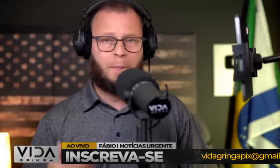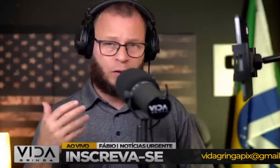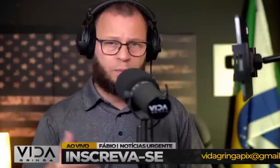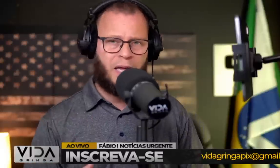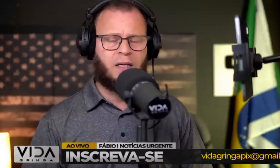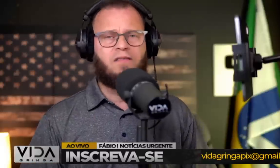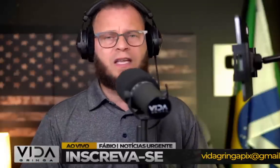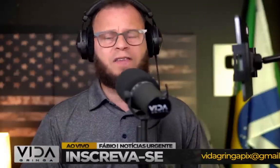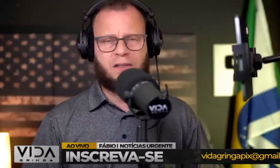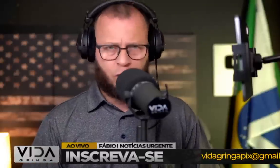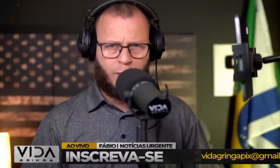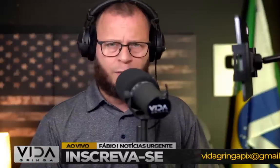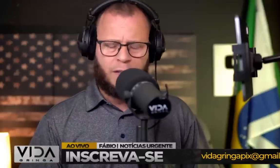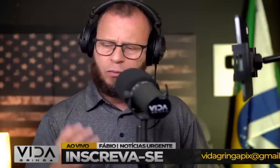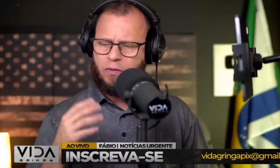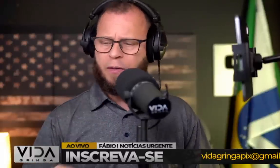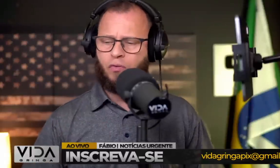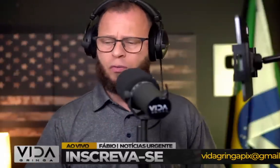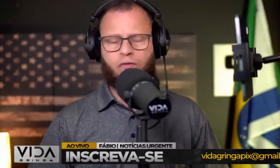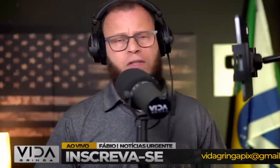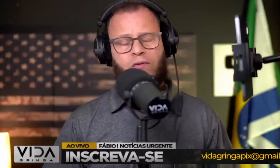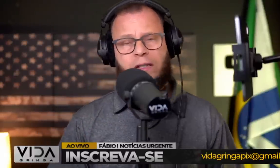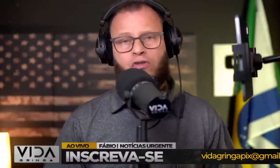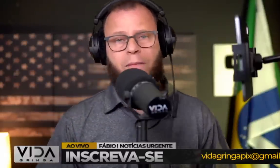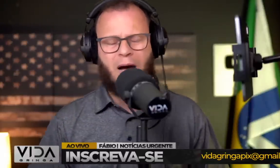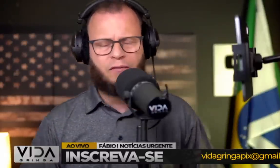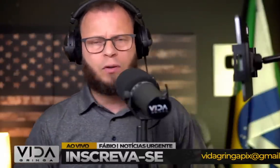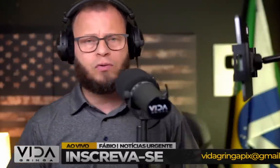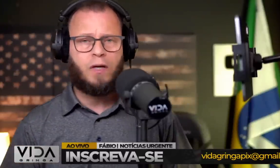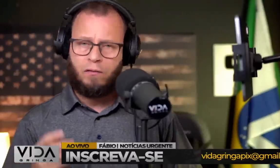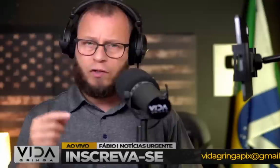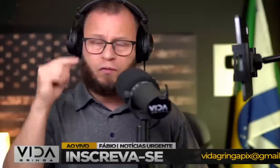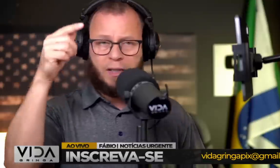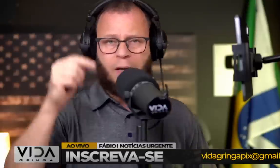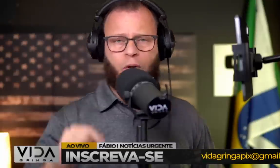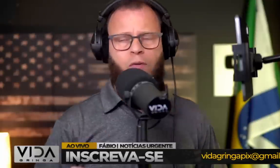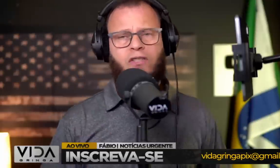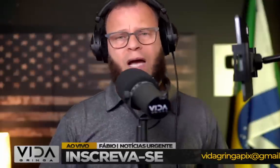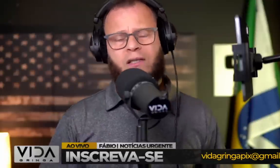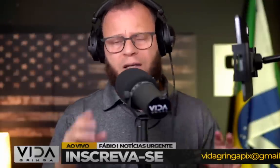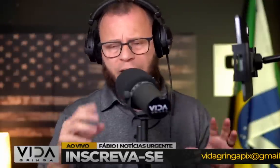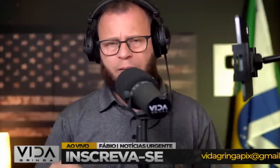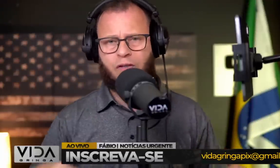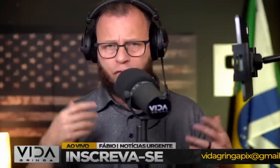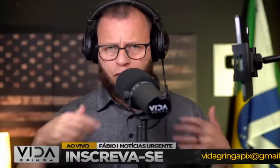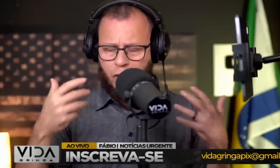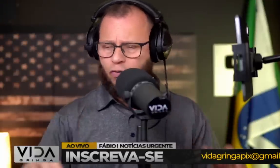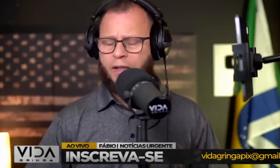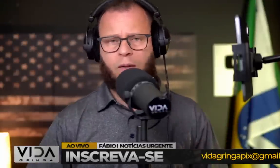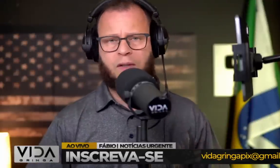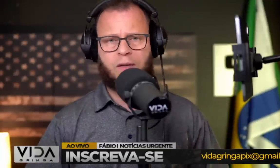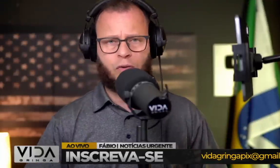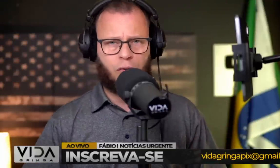ruas para que o bem venha vencer o mal então Deus abençoe todos vocês você tem um dia maravilhoso vejo você daqui a pouquinho mais tarde teremos um vídeo